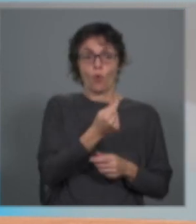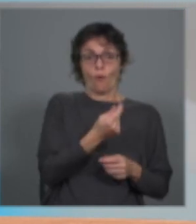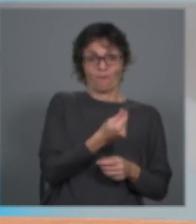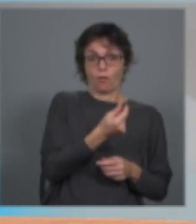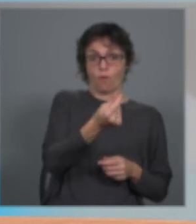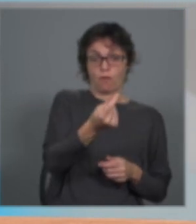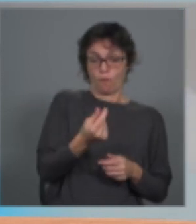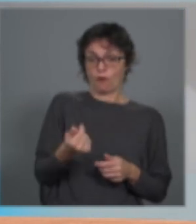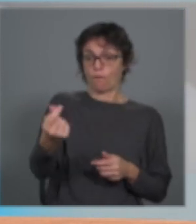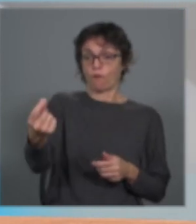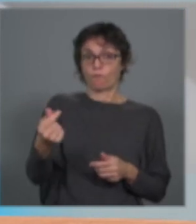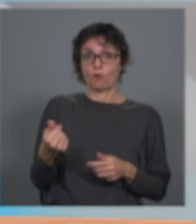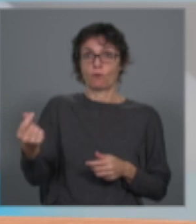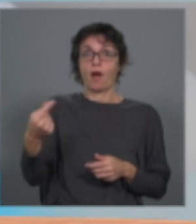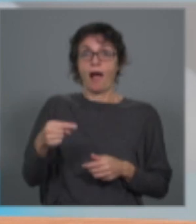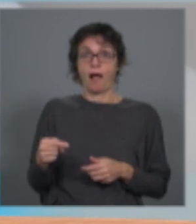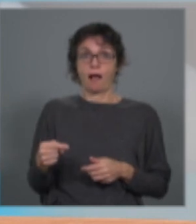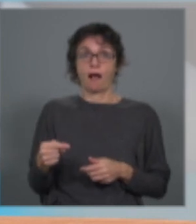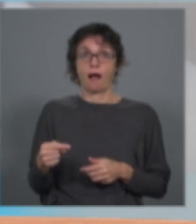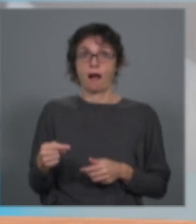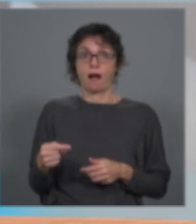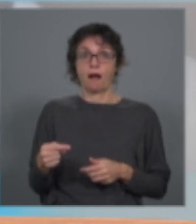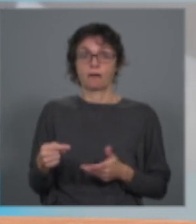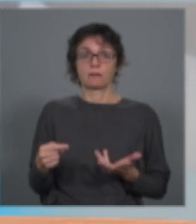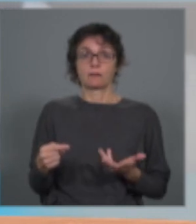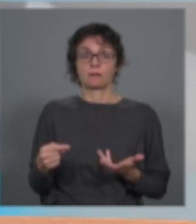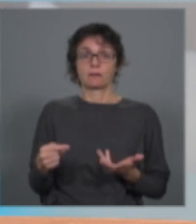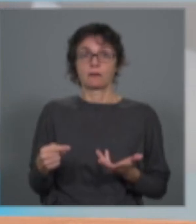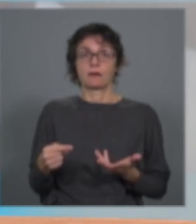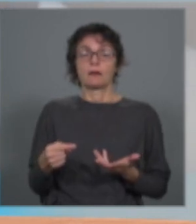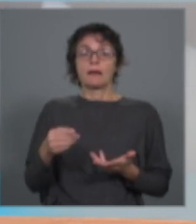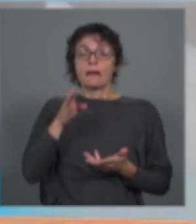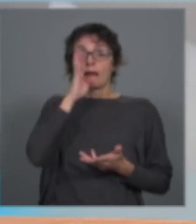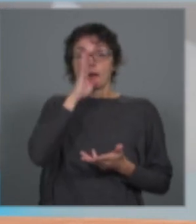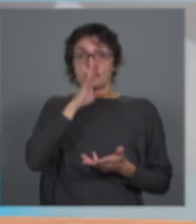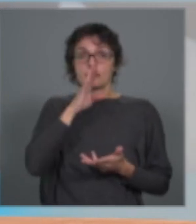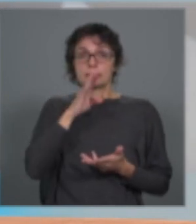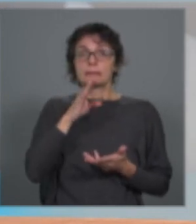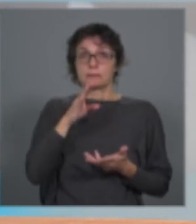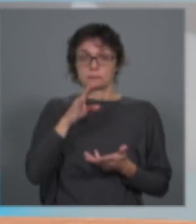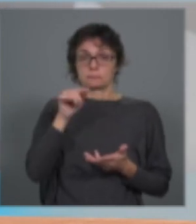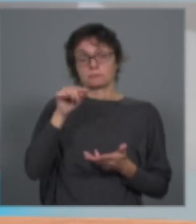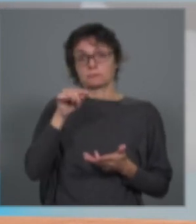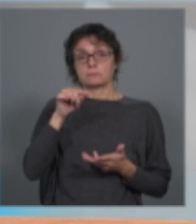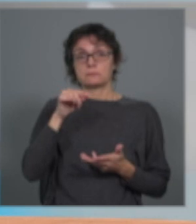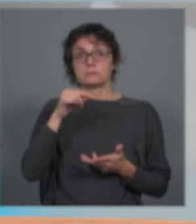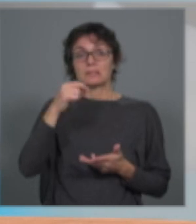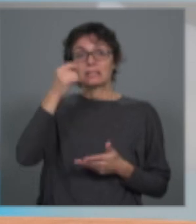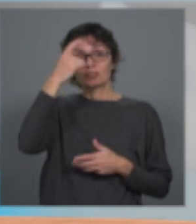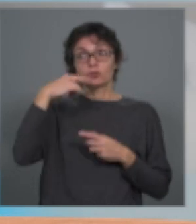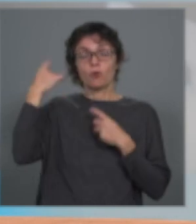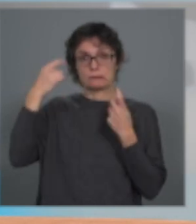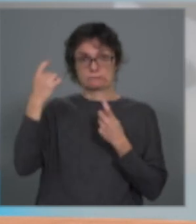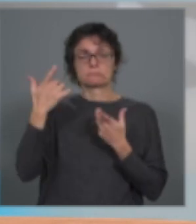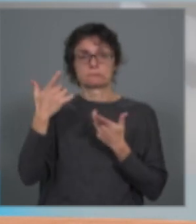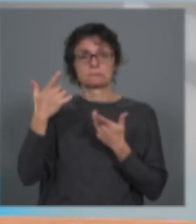enorme em ouro, fica sem o Paulo. E se fizermos isso, que é o que o mito diz, se fizermos isso a tudo, não